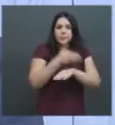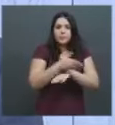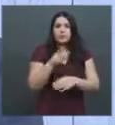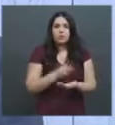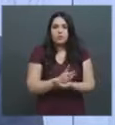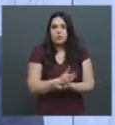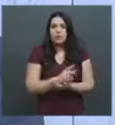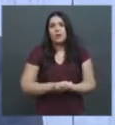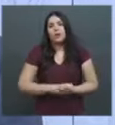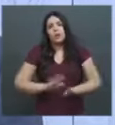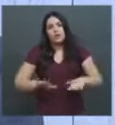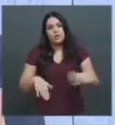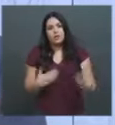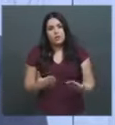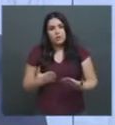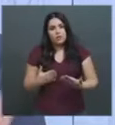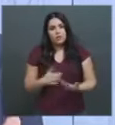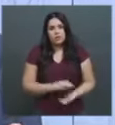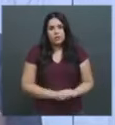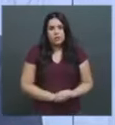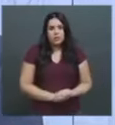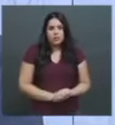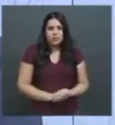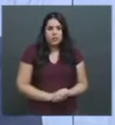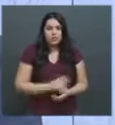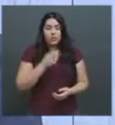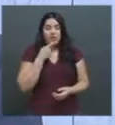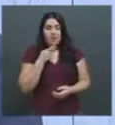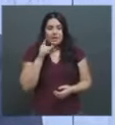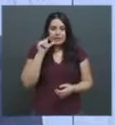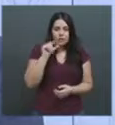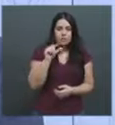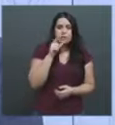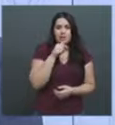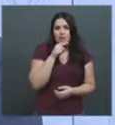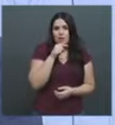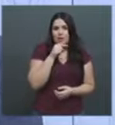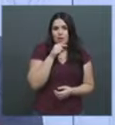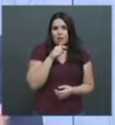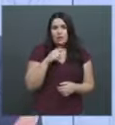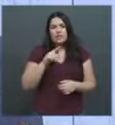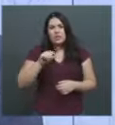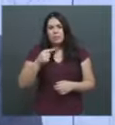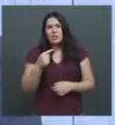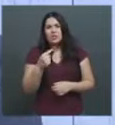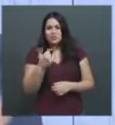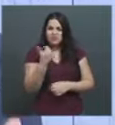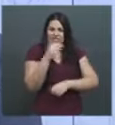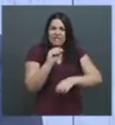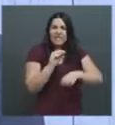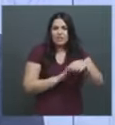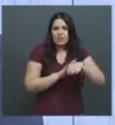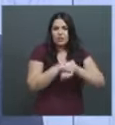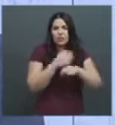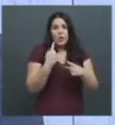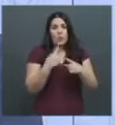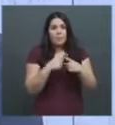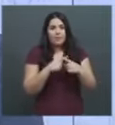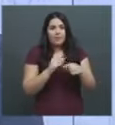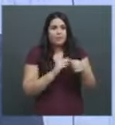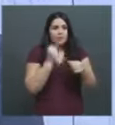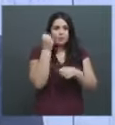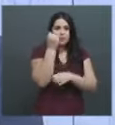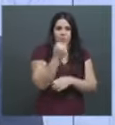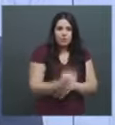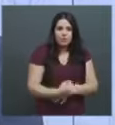diminuir a restrição. É até um contrassenso de falar que tem que diminuir a água, mas diminuir a ingesta depois das 22 horas, porque senão ele vai levantar à noite e a mulher